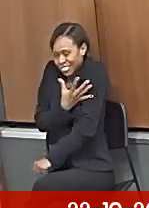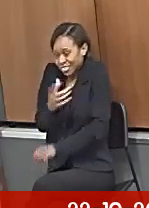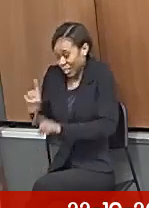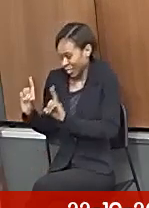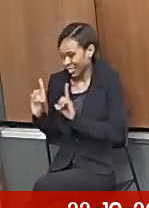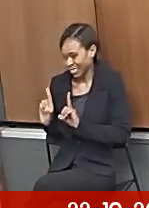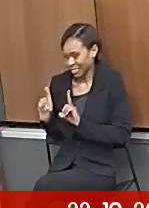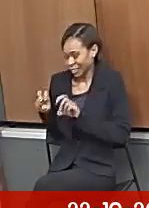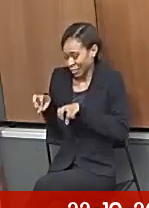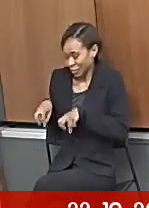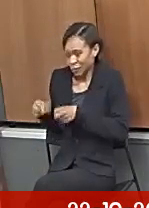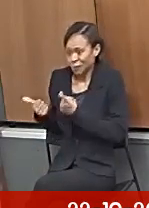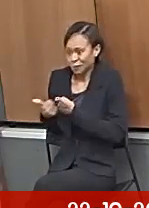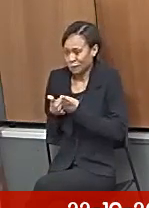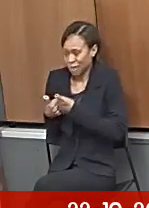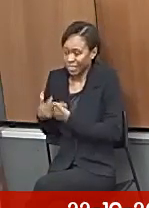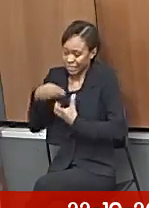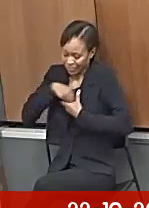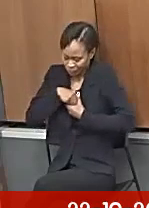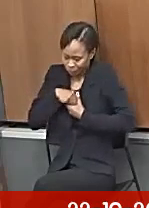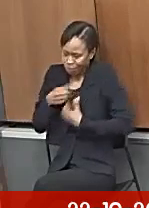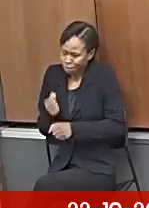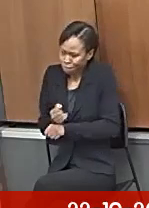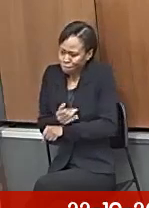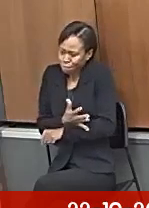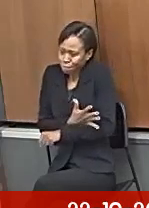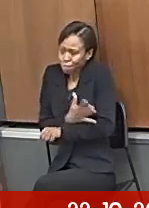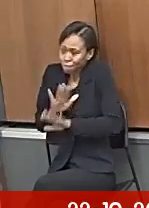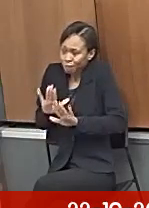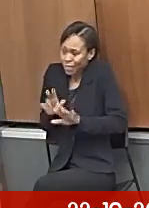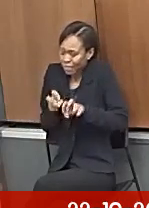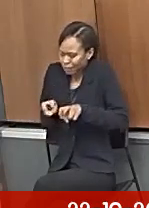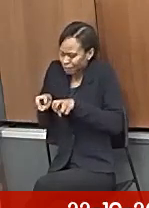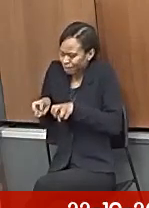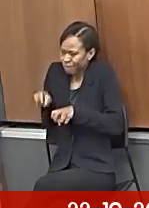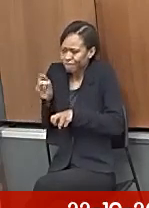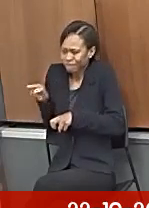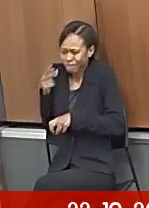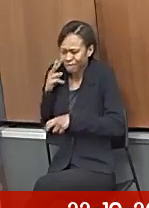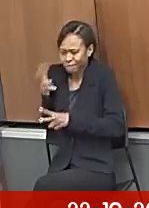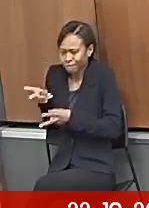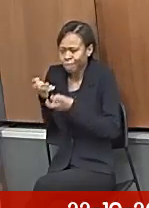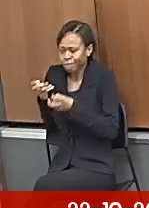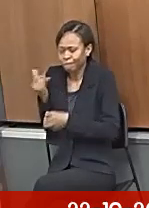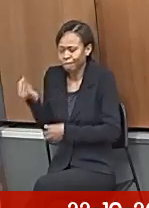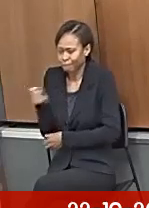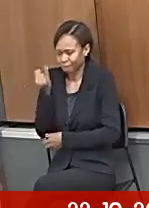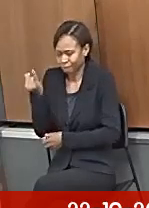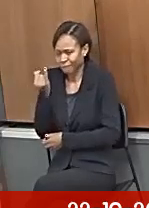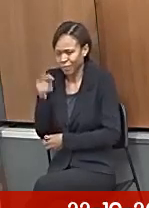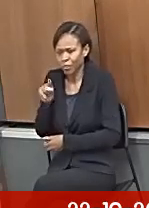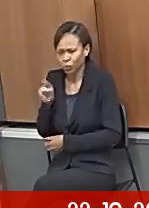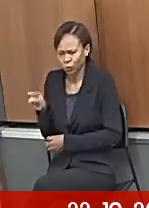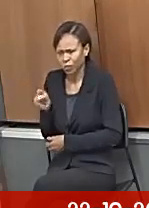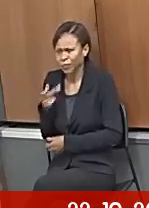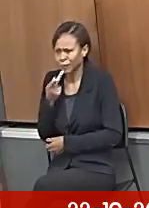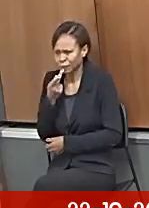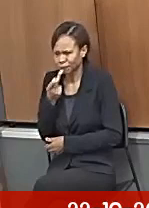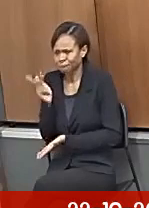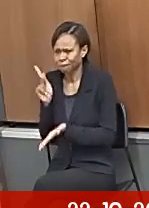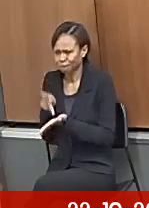gente está emocionado interiormente, mas aqui essa externalização também foi importante. O senhor